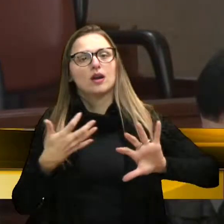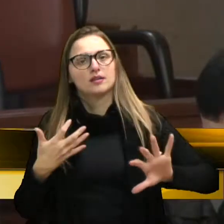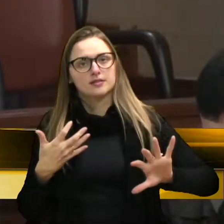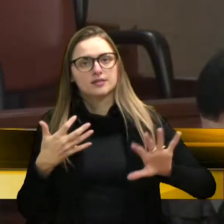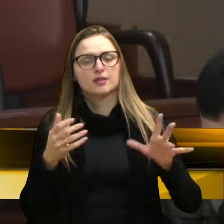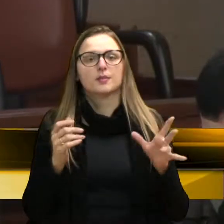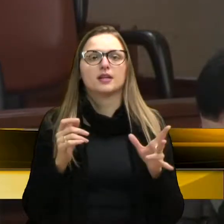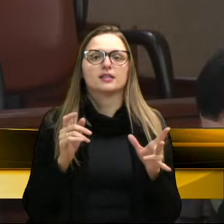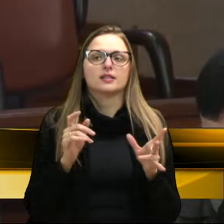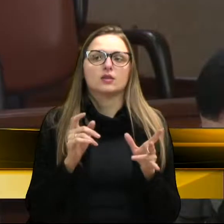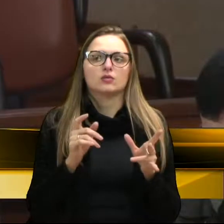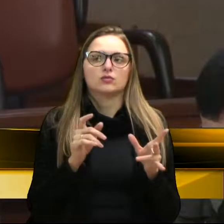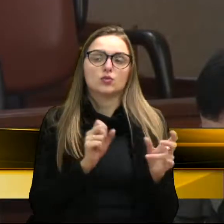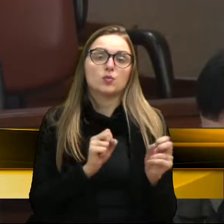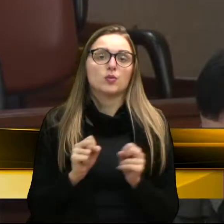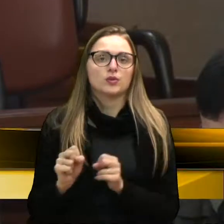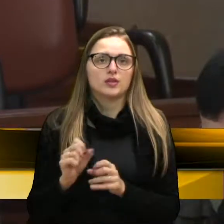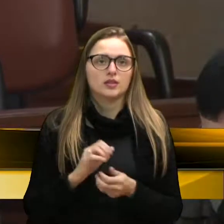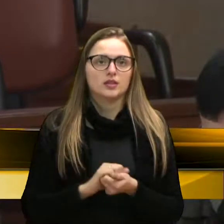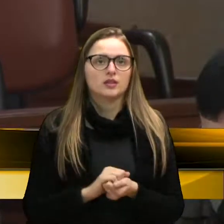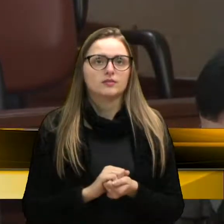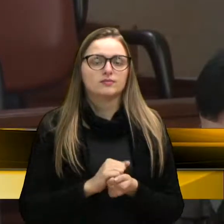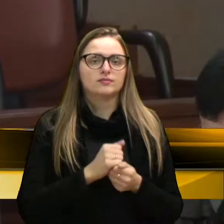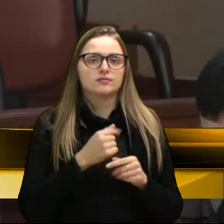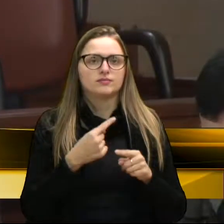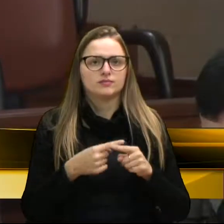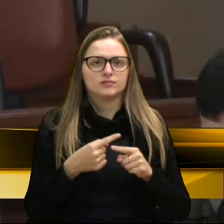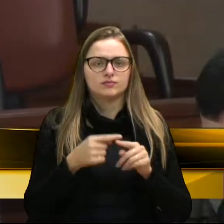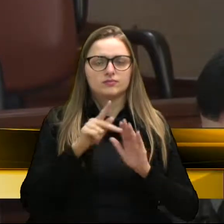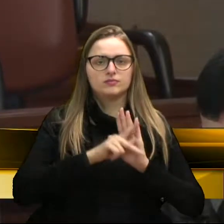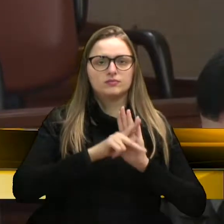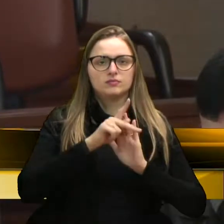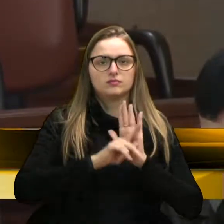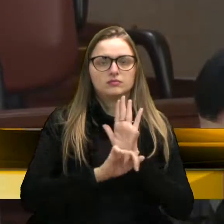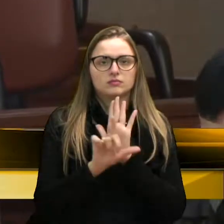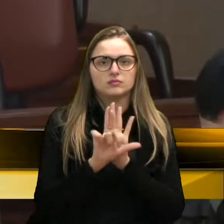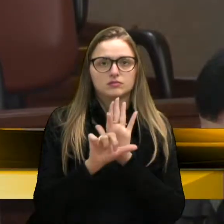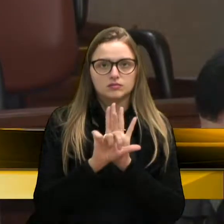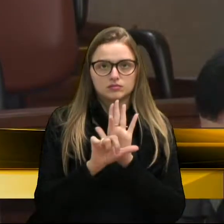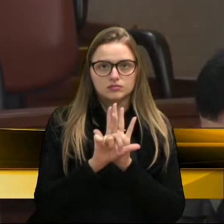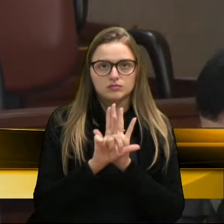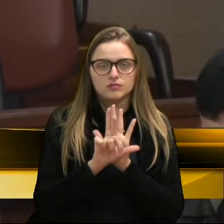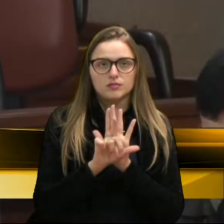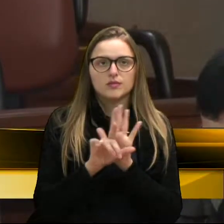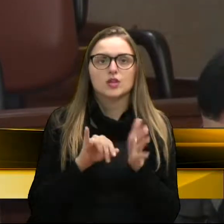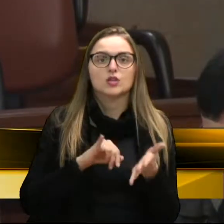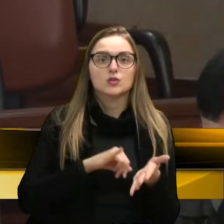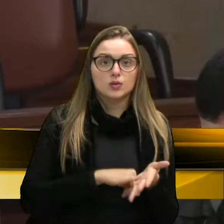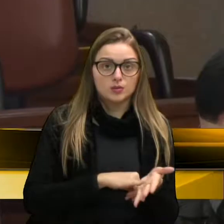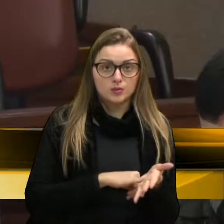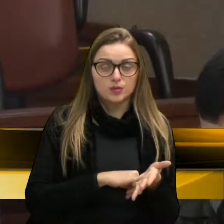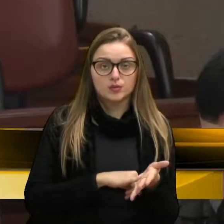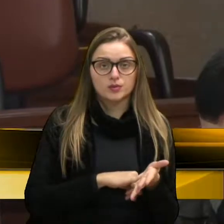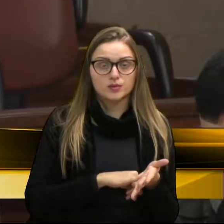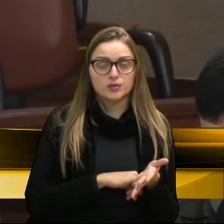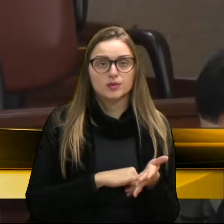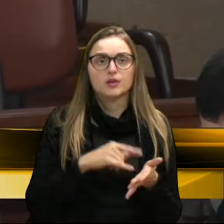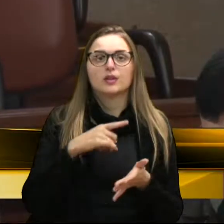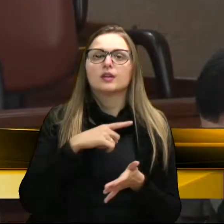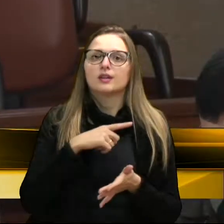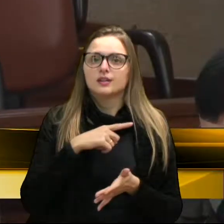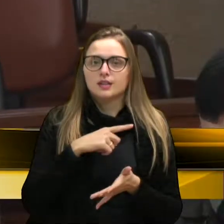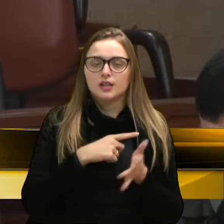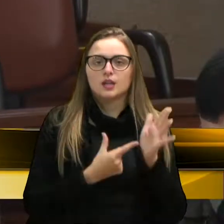dos poderes. Isto porque o projeto de lei, ao tratar da matéria tributária, consequentemente, atinge